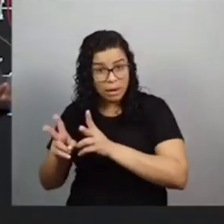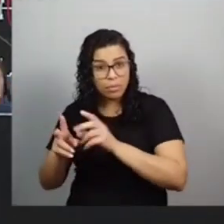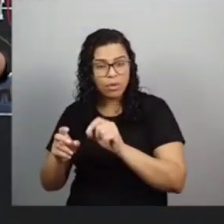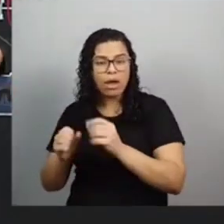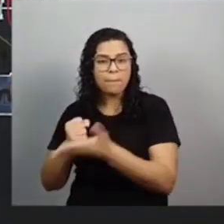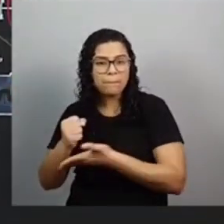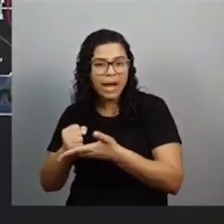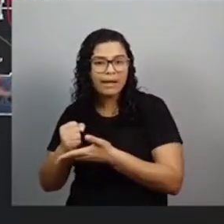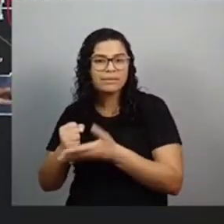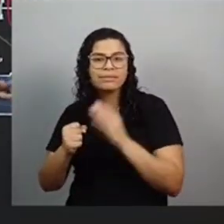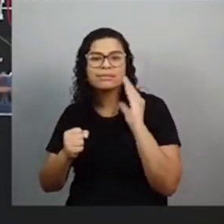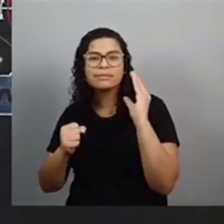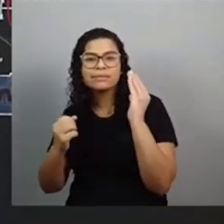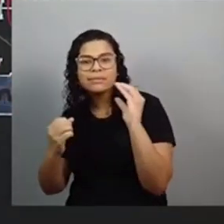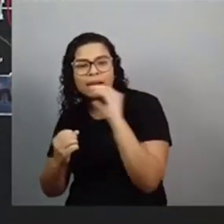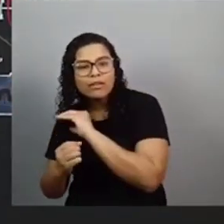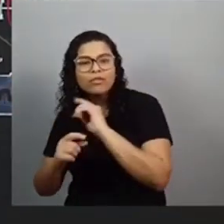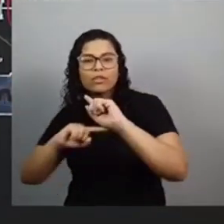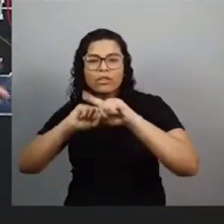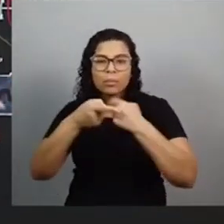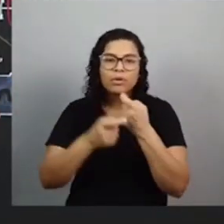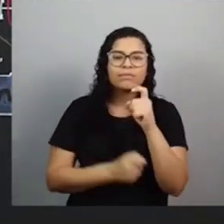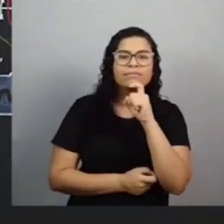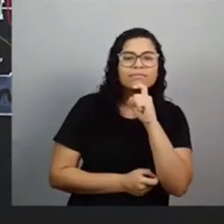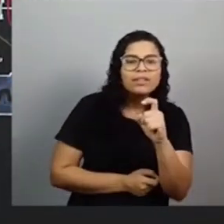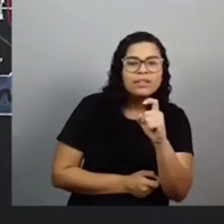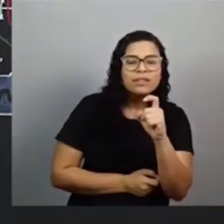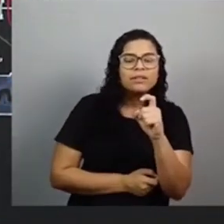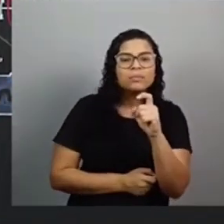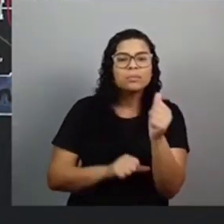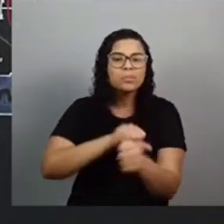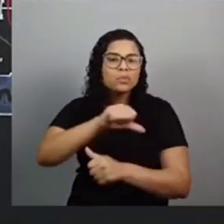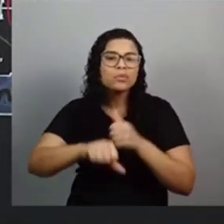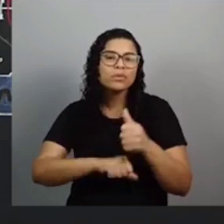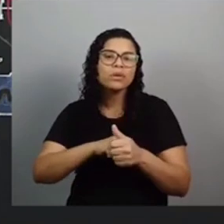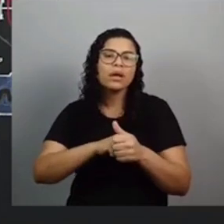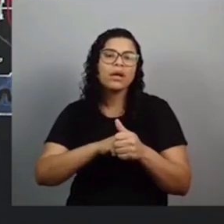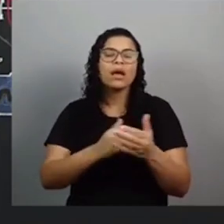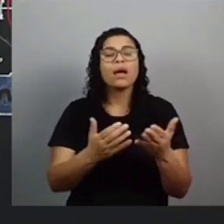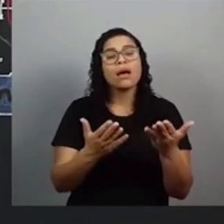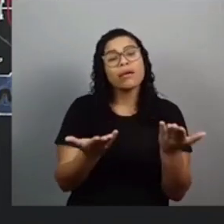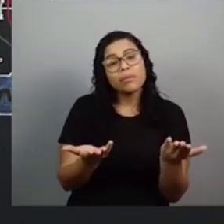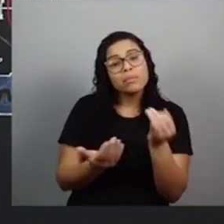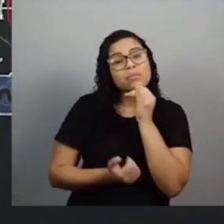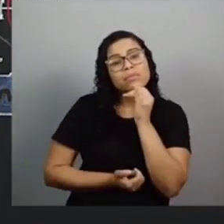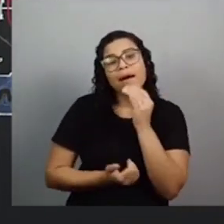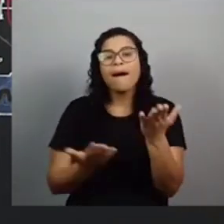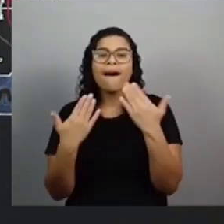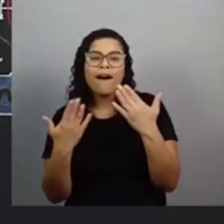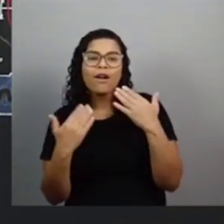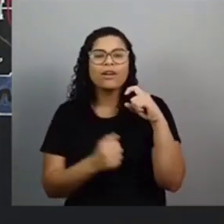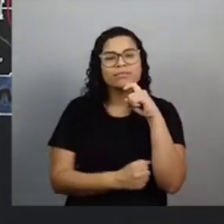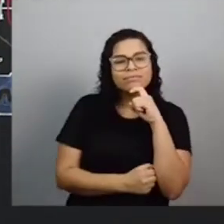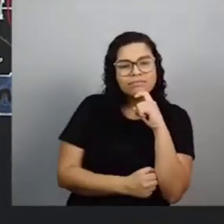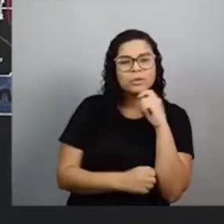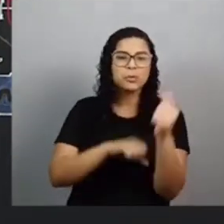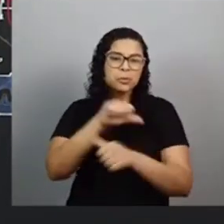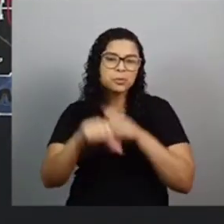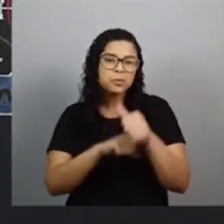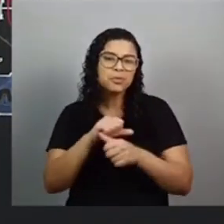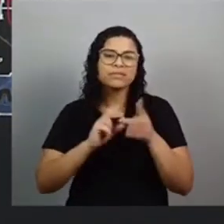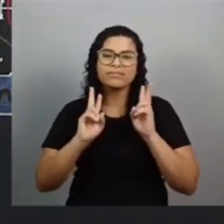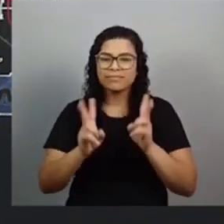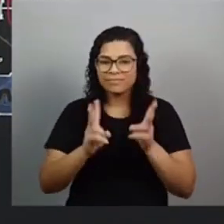e eu perco. Então, eu cedo esse calor para uma fonte fria, também chamada de calor frio. O que geralmente assim dá um bug, tipo,